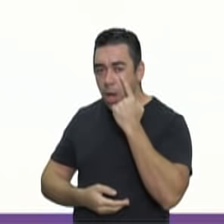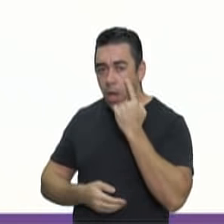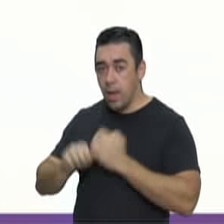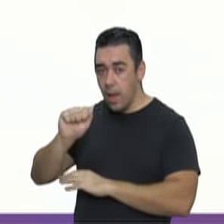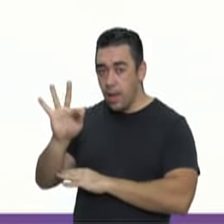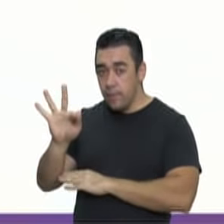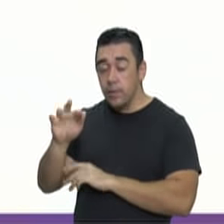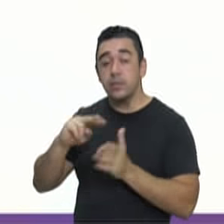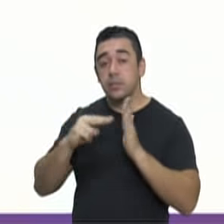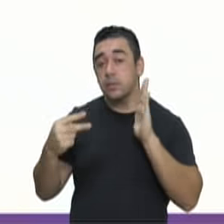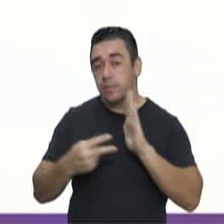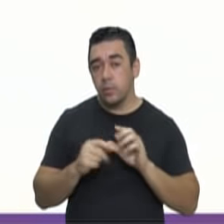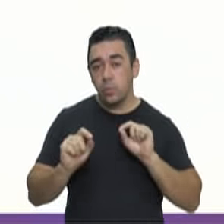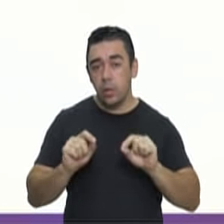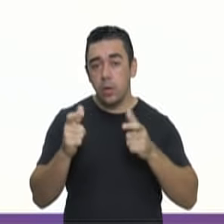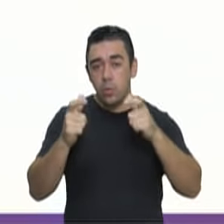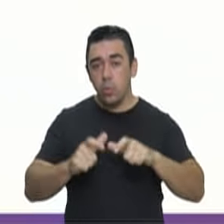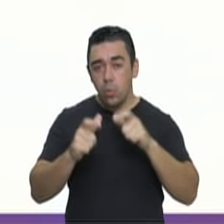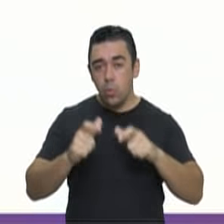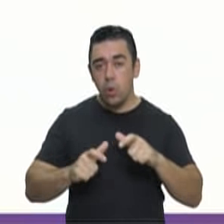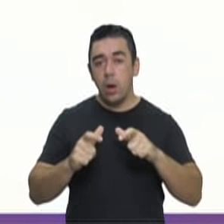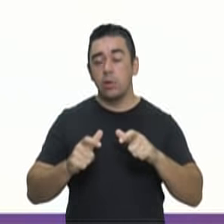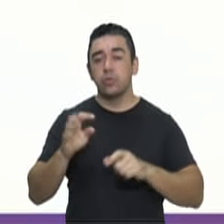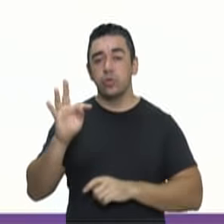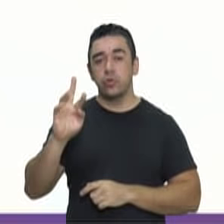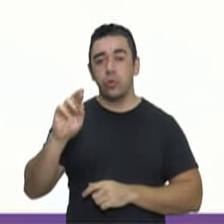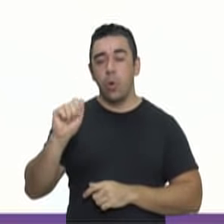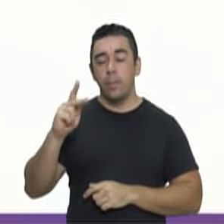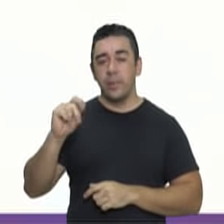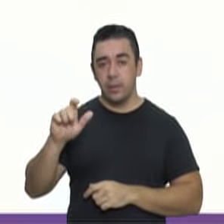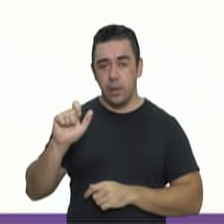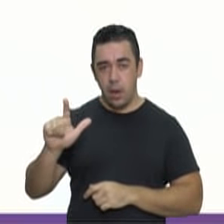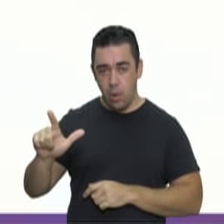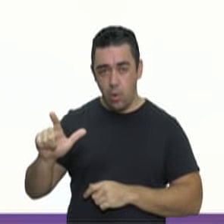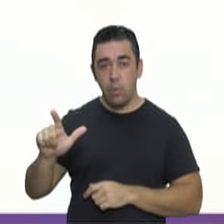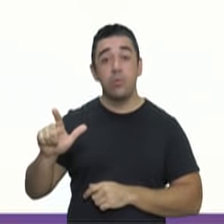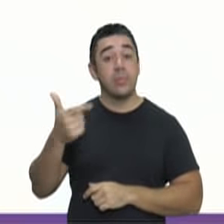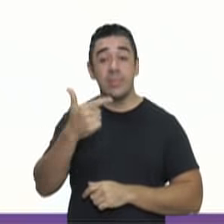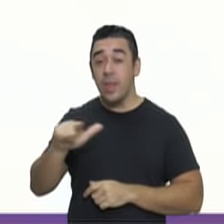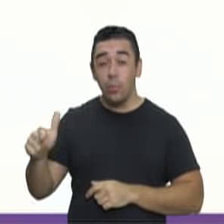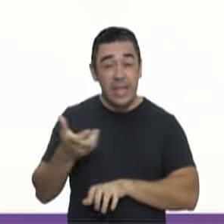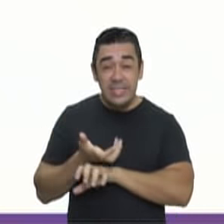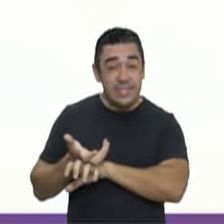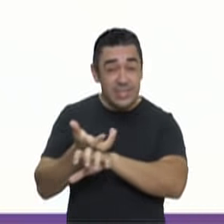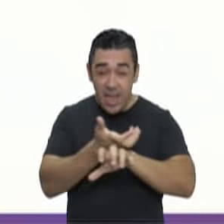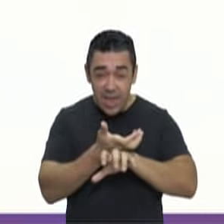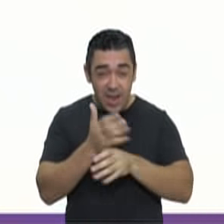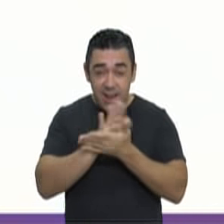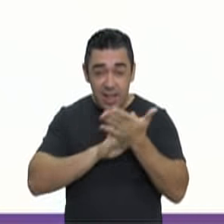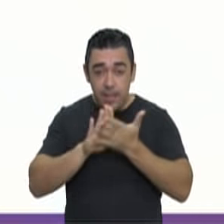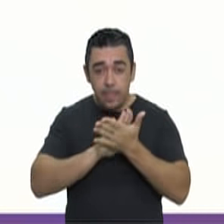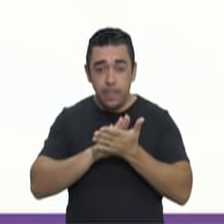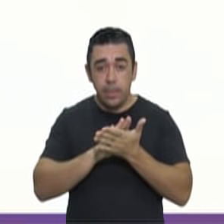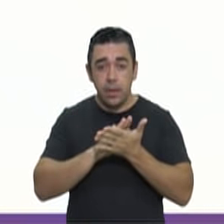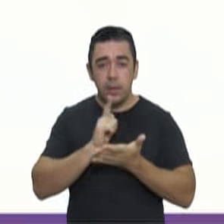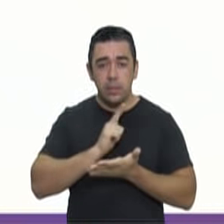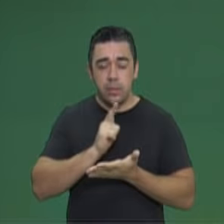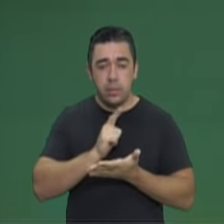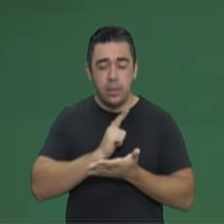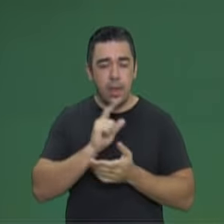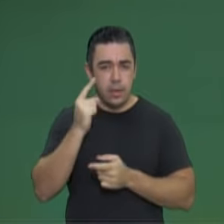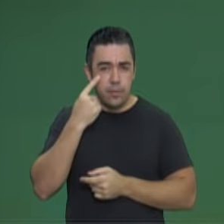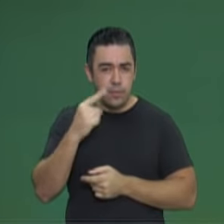AF, é uma região de clima tropical sem estação seca e apresenta precipitação média. Lembra